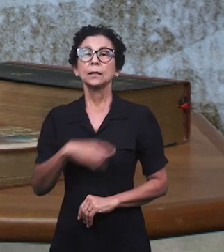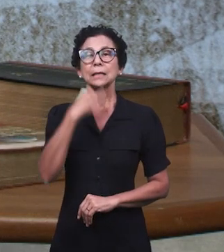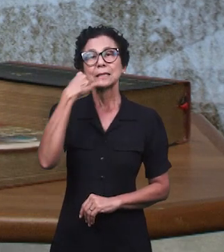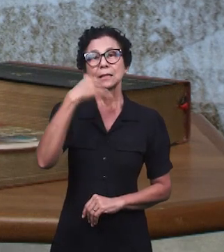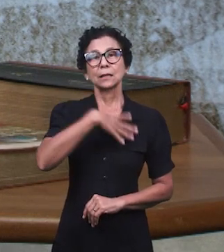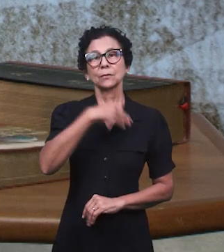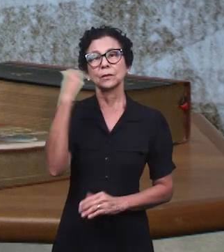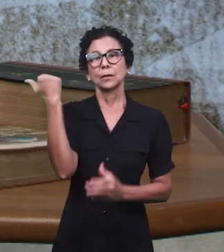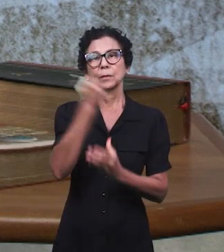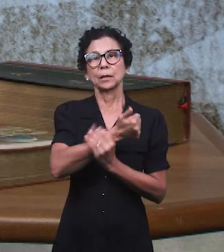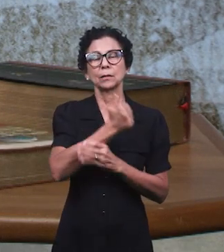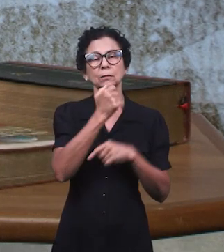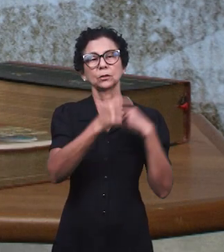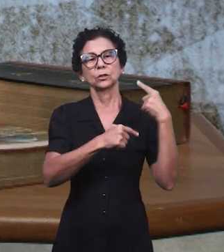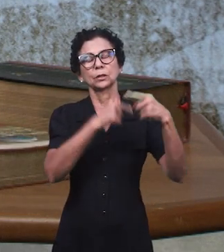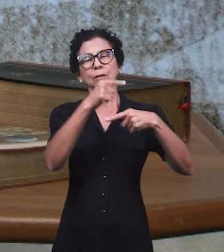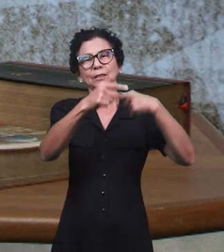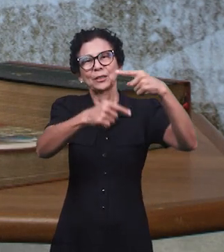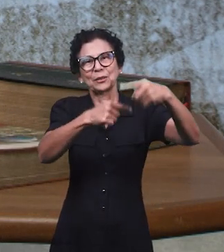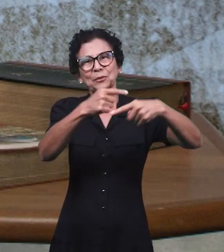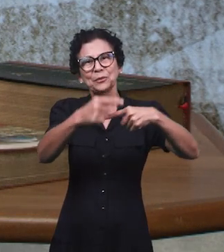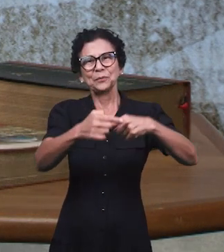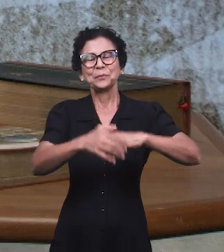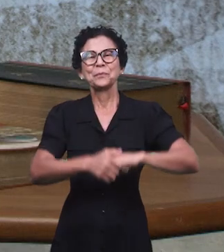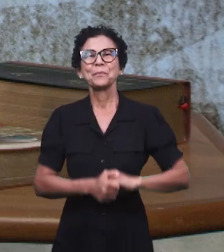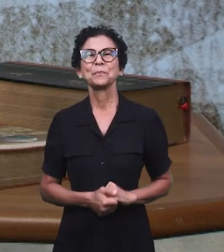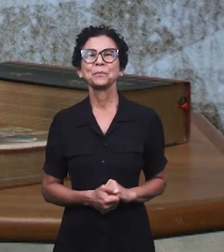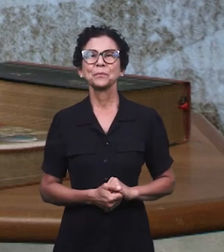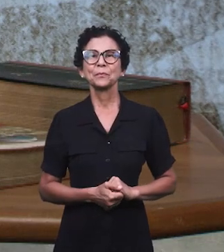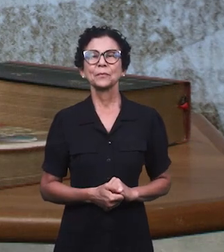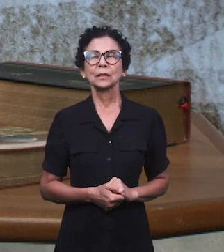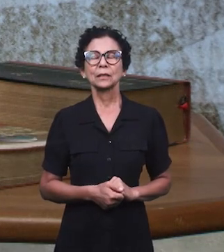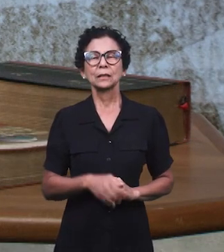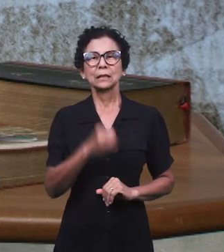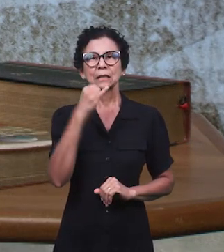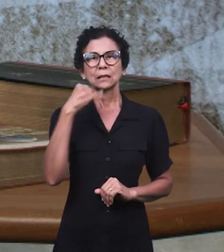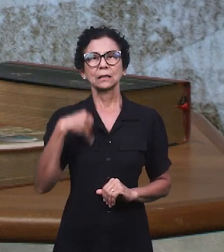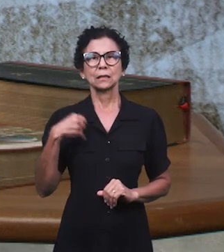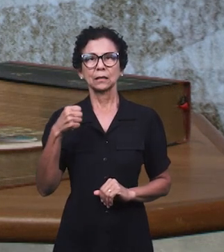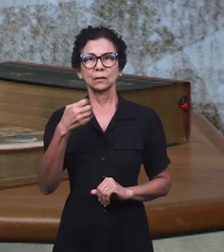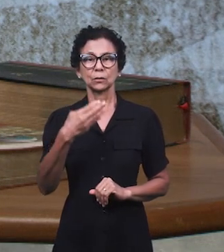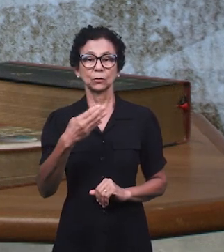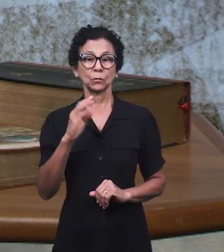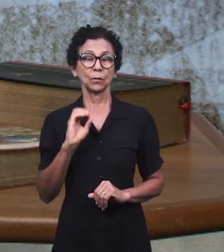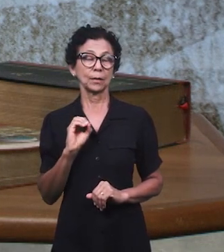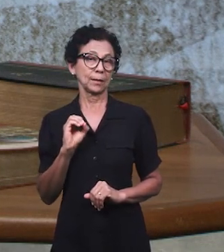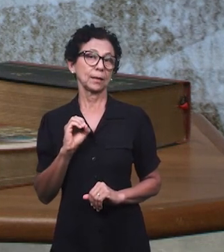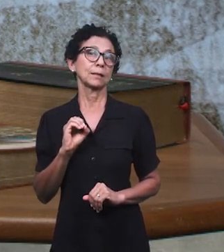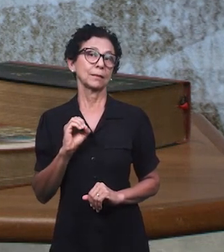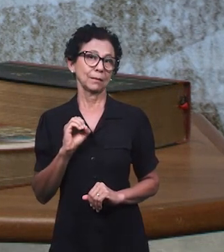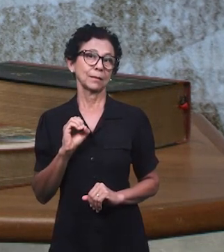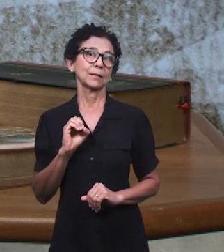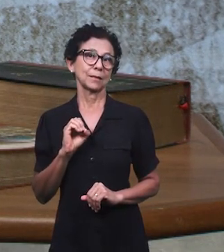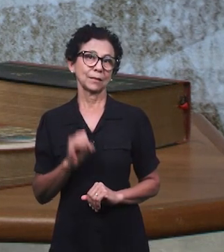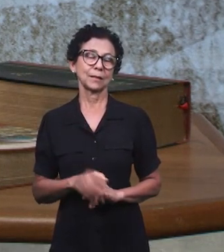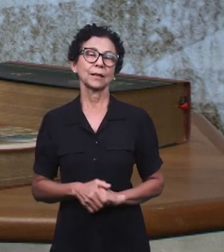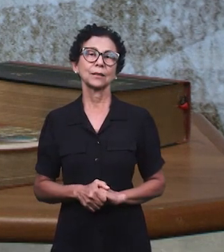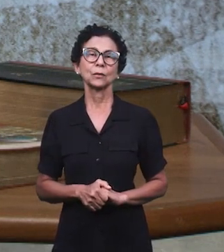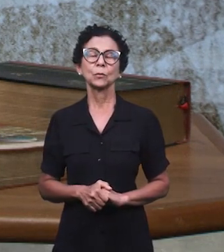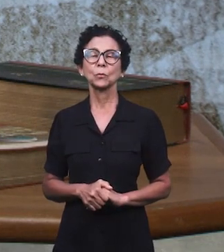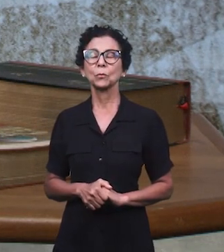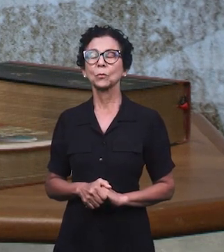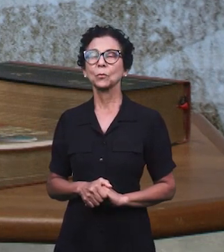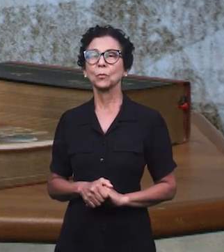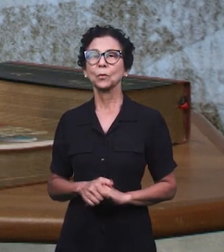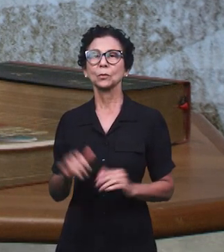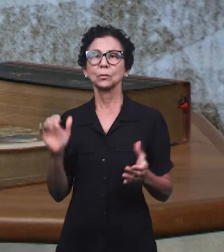Abraão. Abraão gerou a Isaque, e era Isaque da idade de 40 anos, quando tomou a Rebeca,